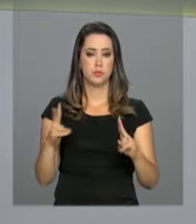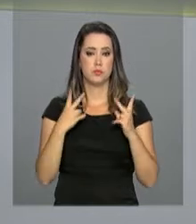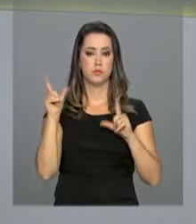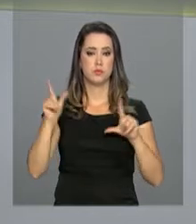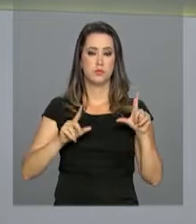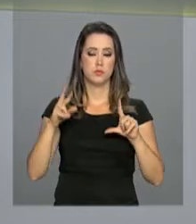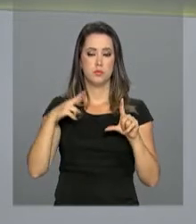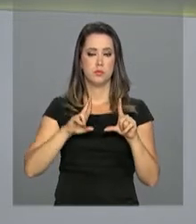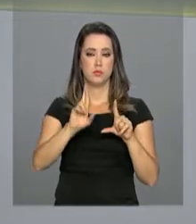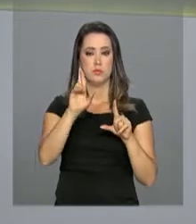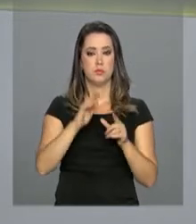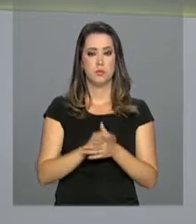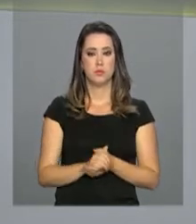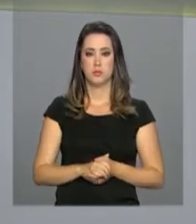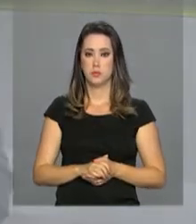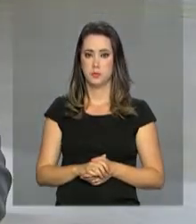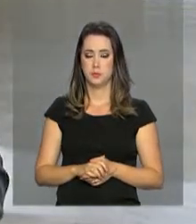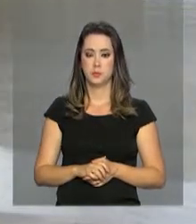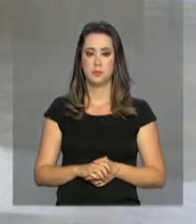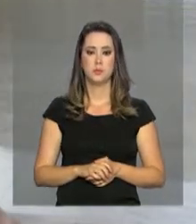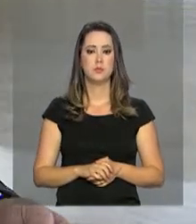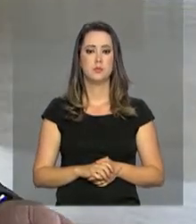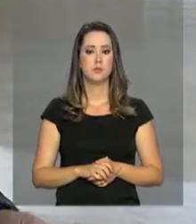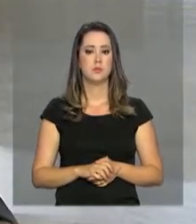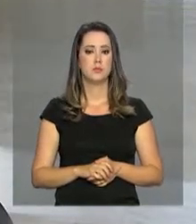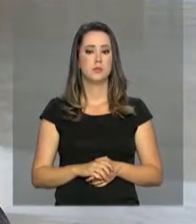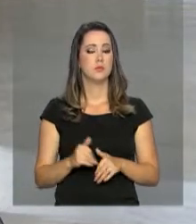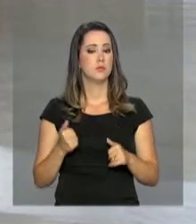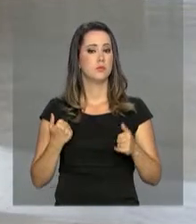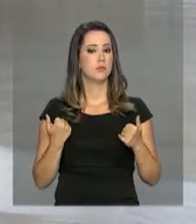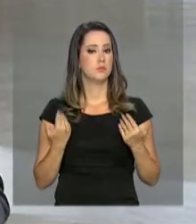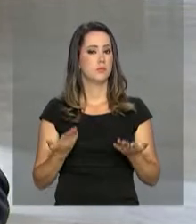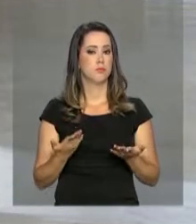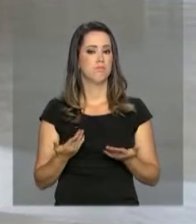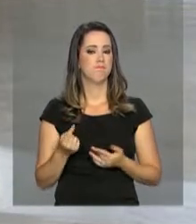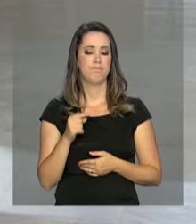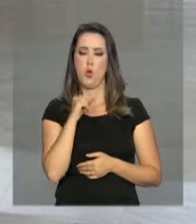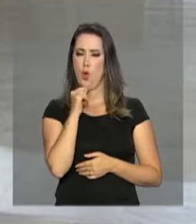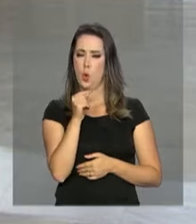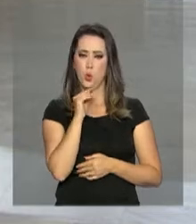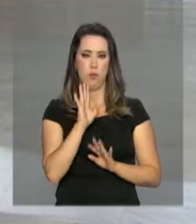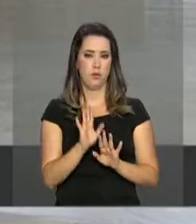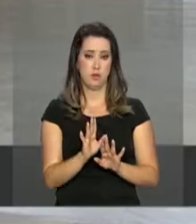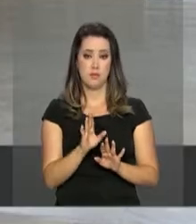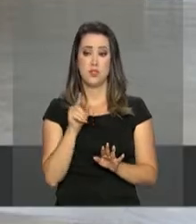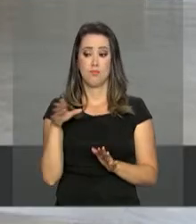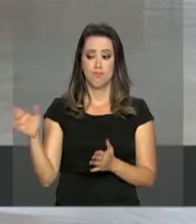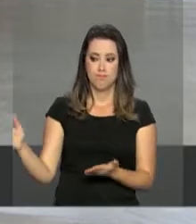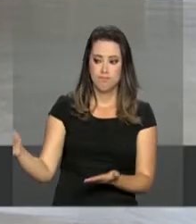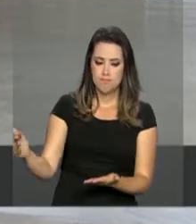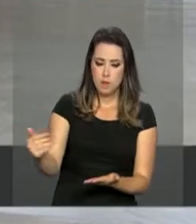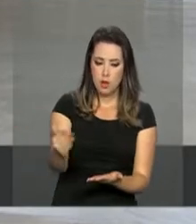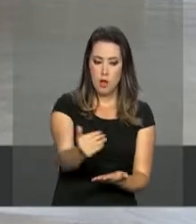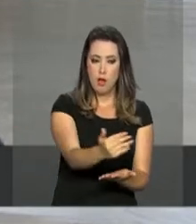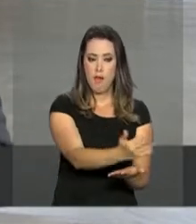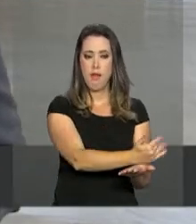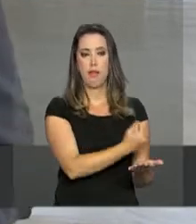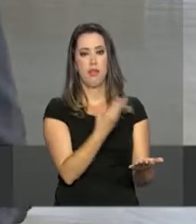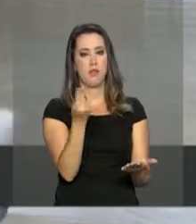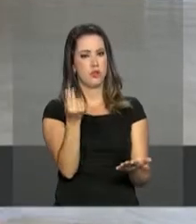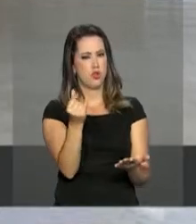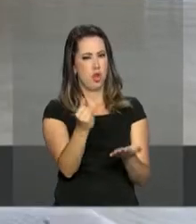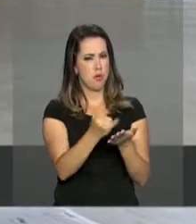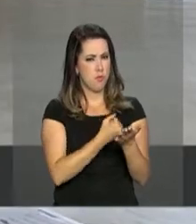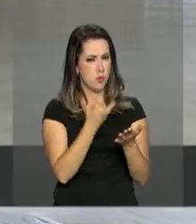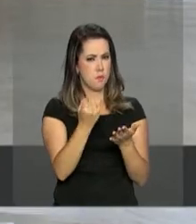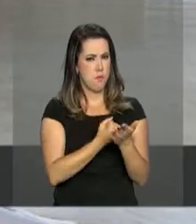que nos assistem na TV NBR. Olha, Roberto, sem dúvidas, a arrecadação é um termômetro da economia. A